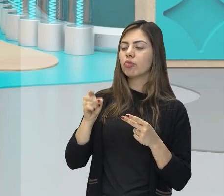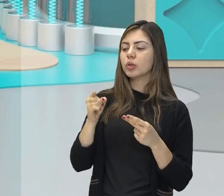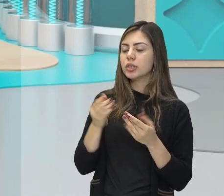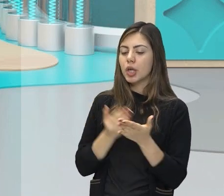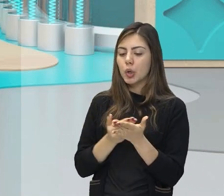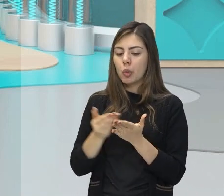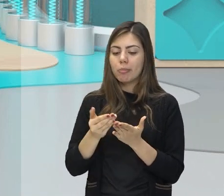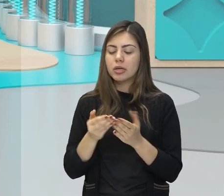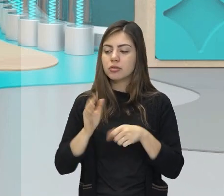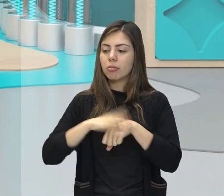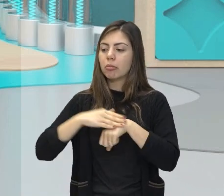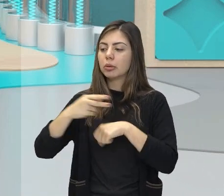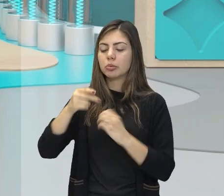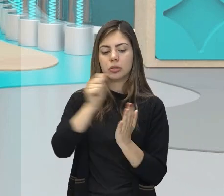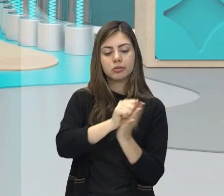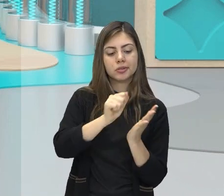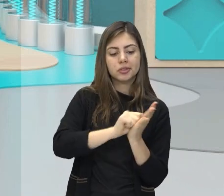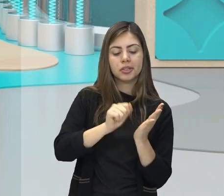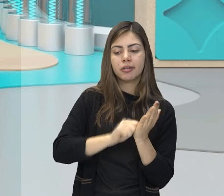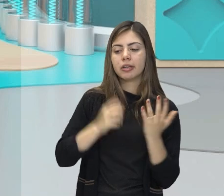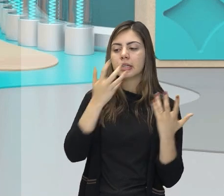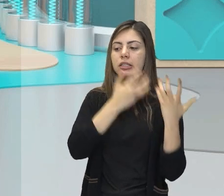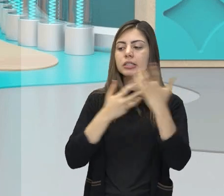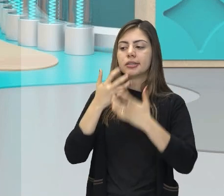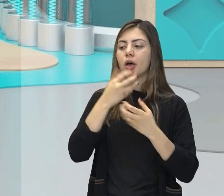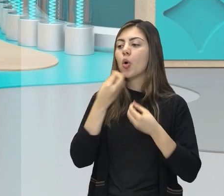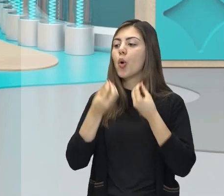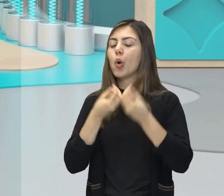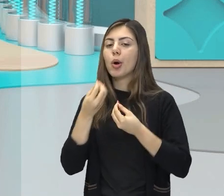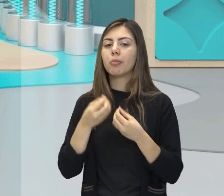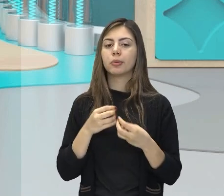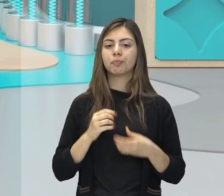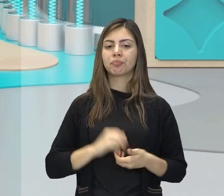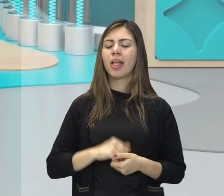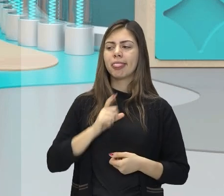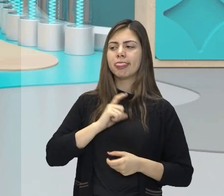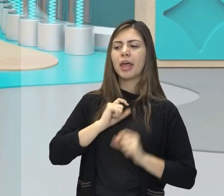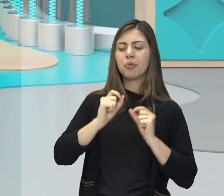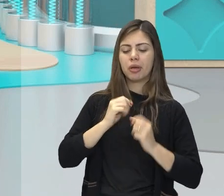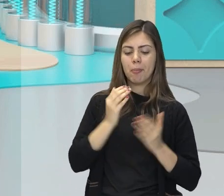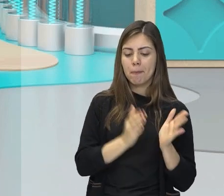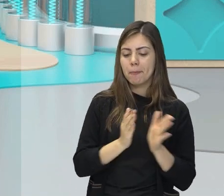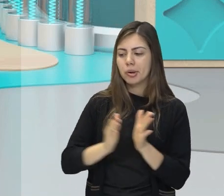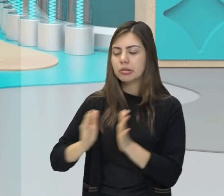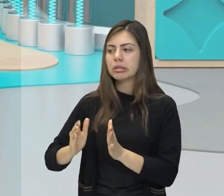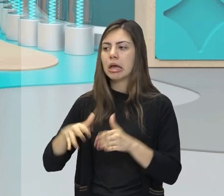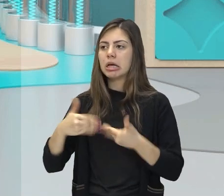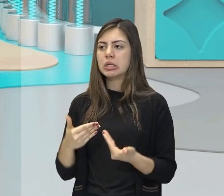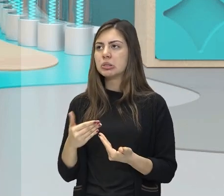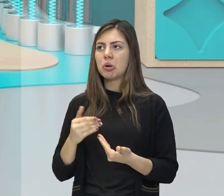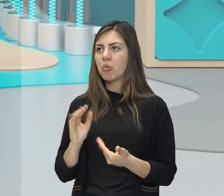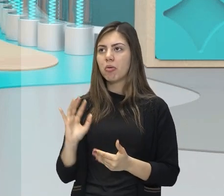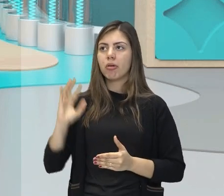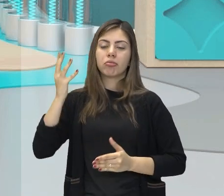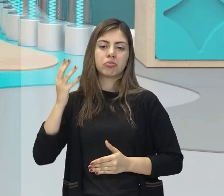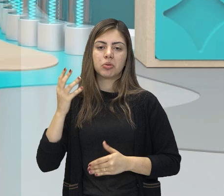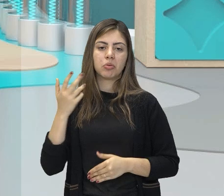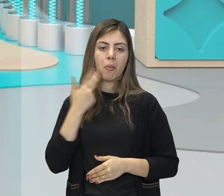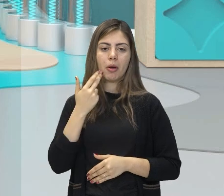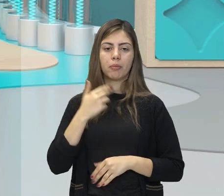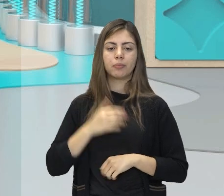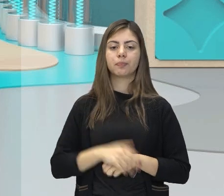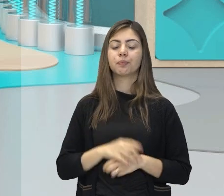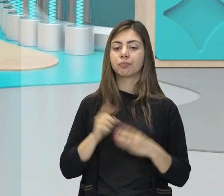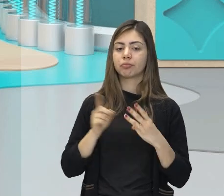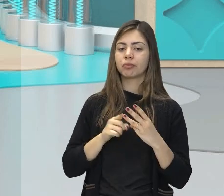escrever as próprias canções? Você tem um processo bem definido ou é algo mais orgânico? 3. Quanto à motivação para participar